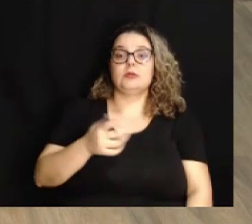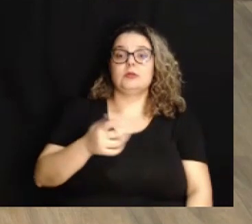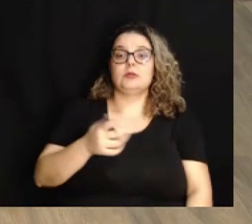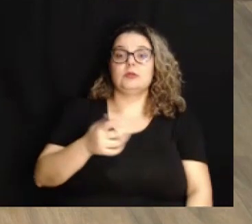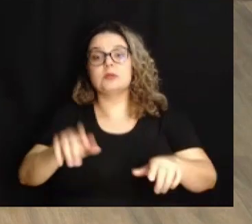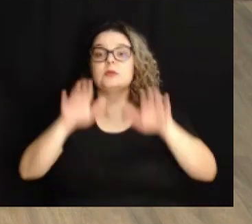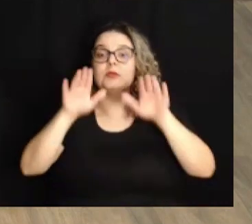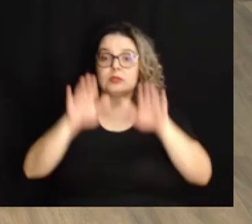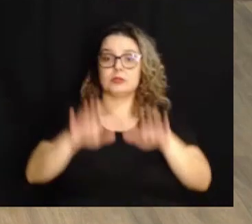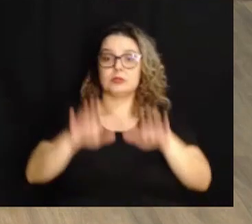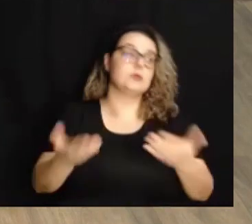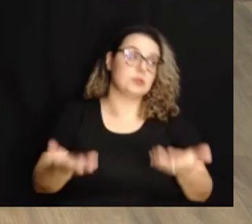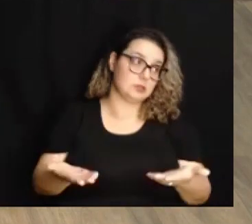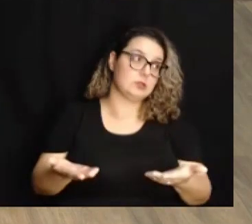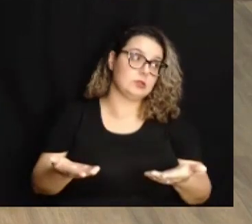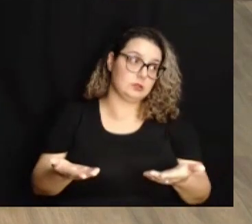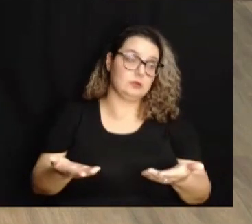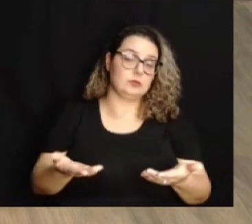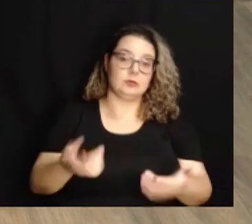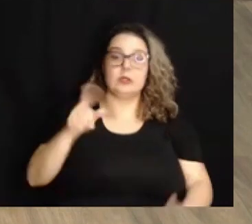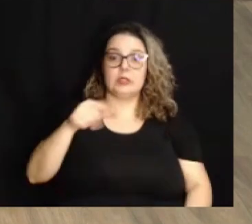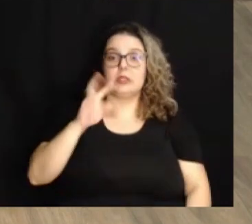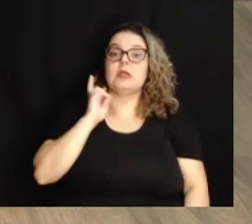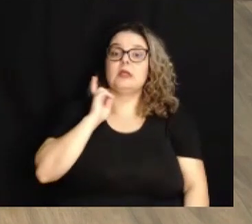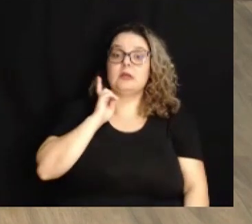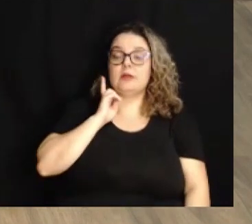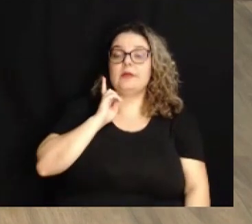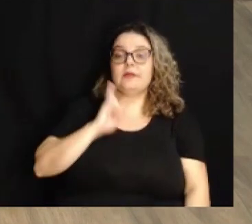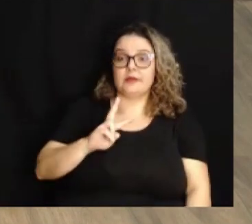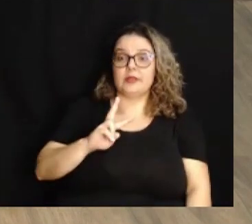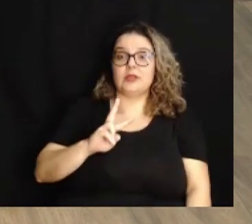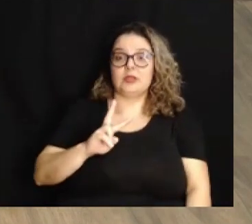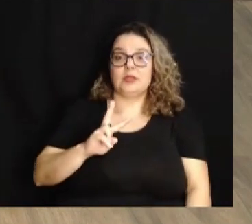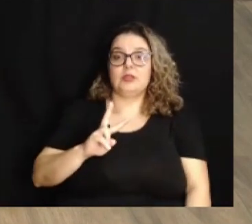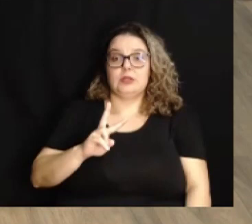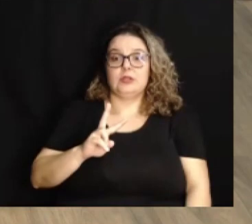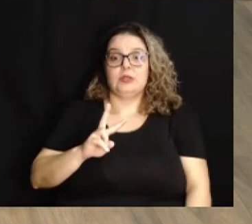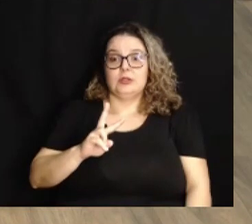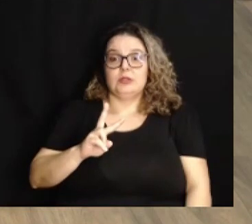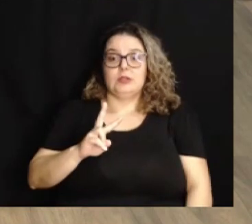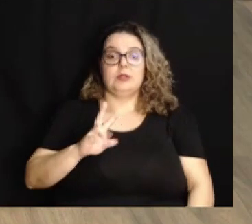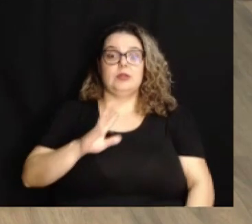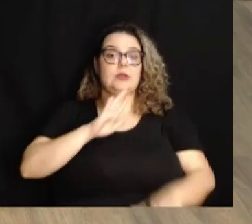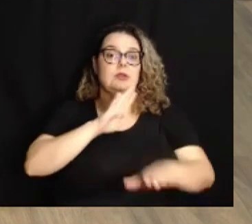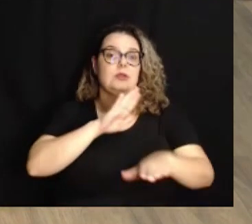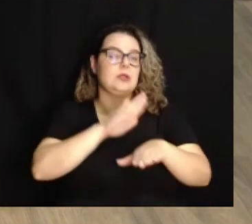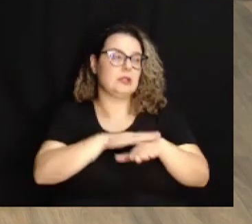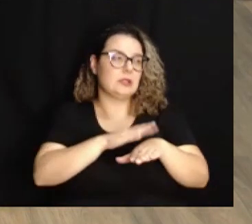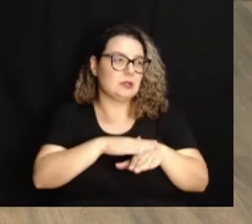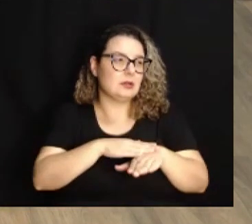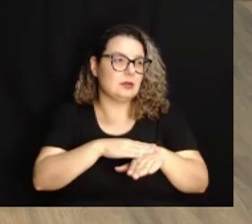que são as vítimas, né, desse ato. Como é que você falou? O suicídio é um ato